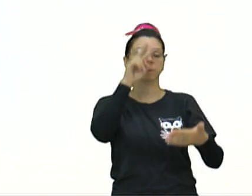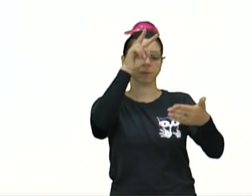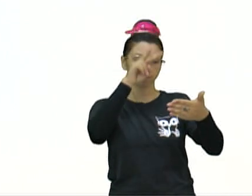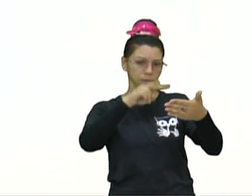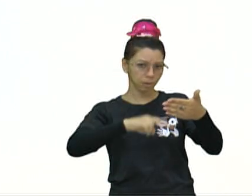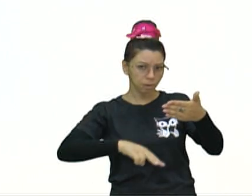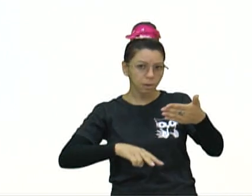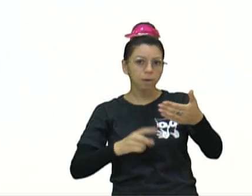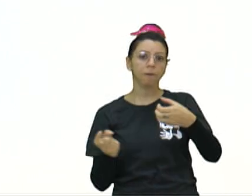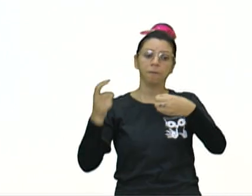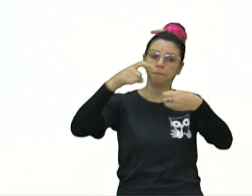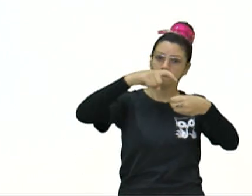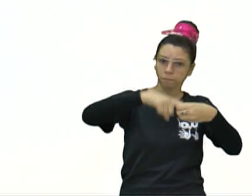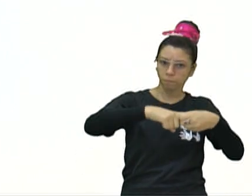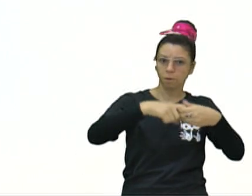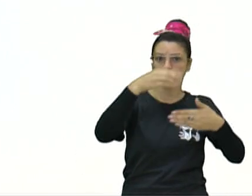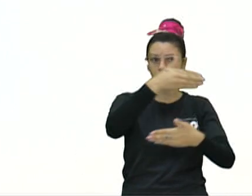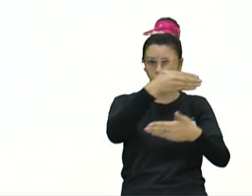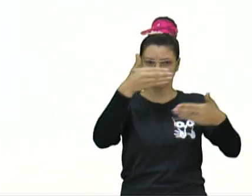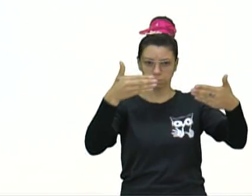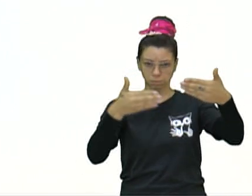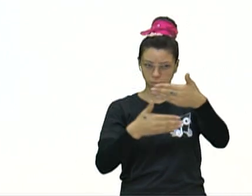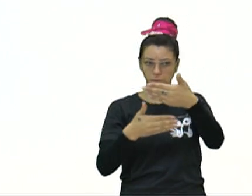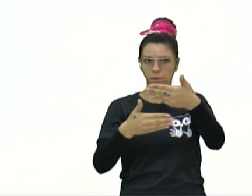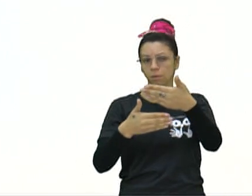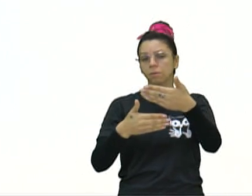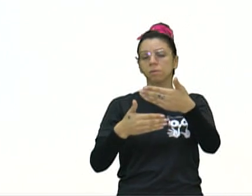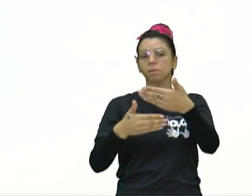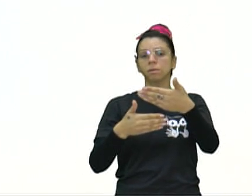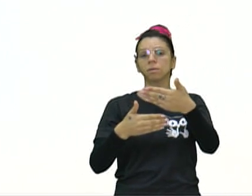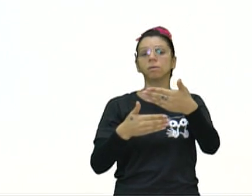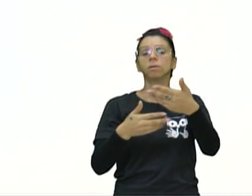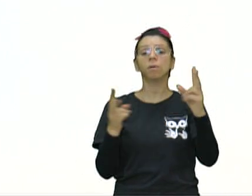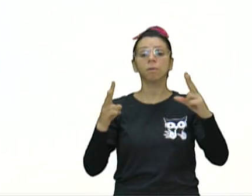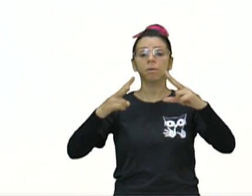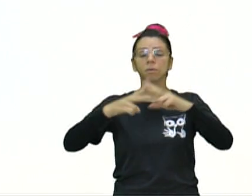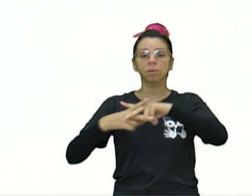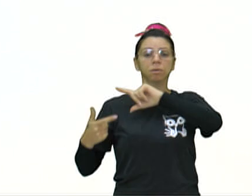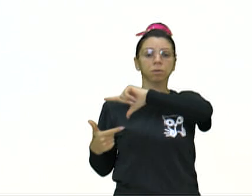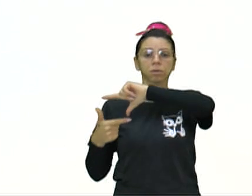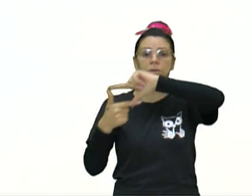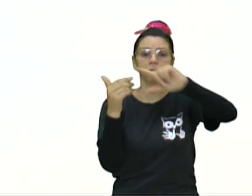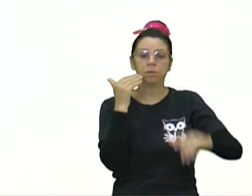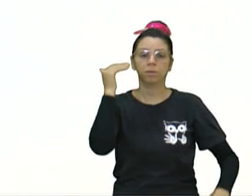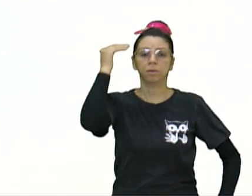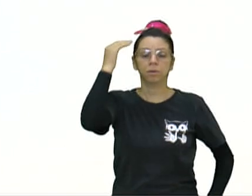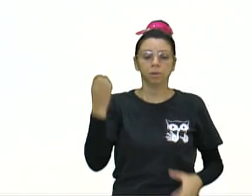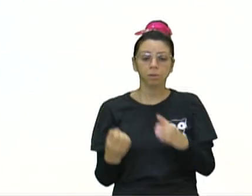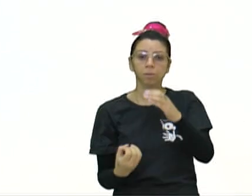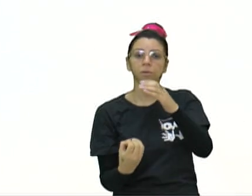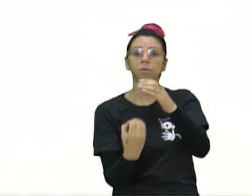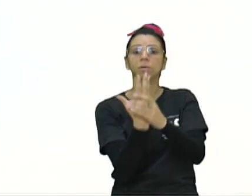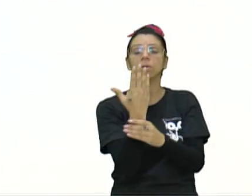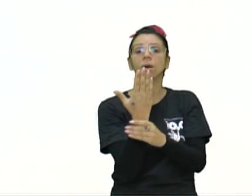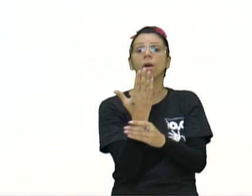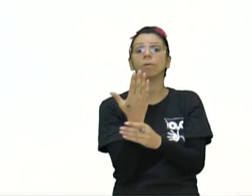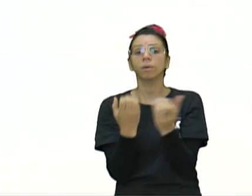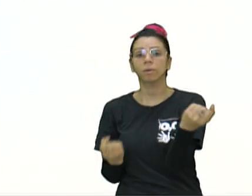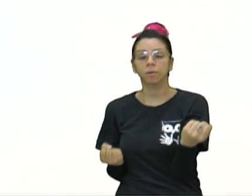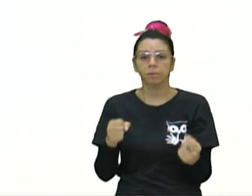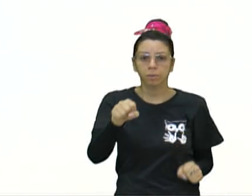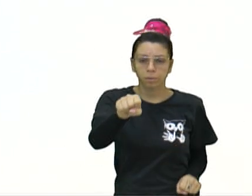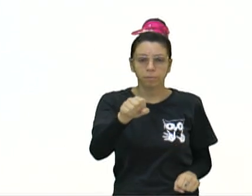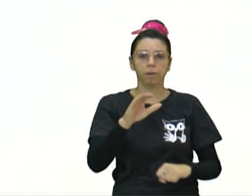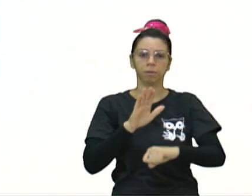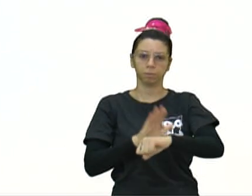com atenção, voltam nos slides lá e vão colocar o quê? Qual as artes marciais tradicionais coreanas deram origem ao Taekwondo? Vocês vão ter um